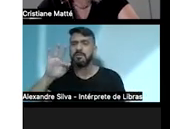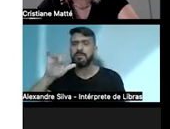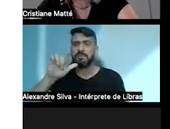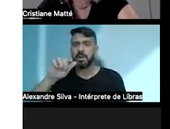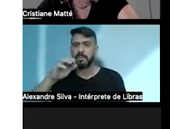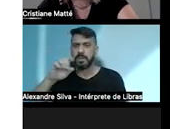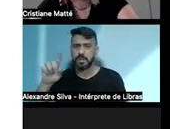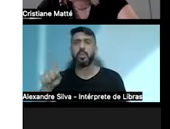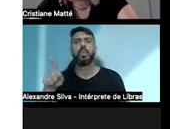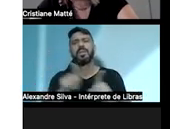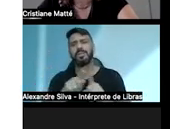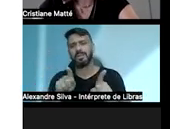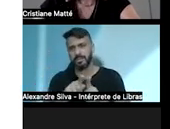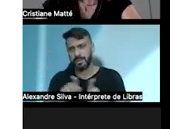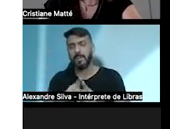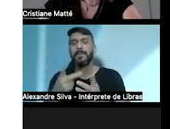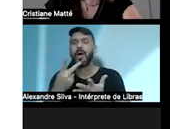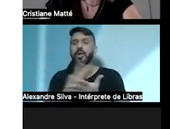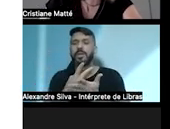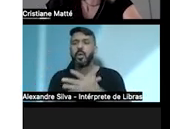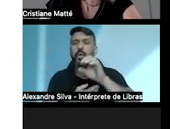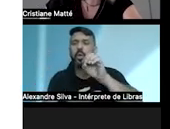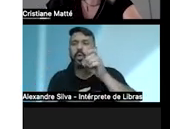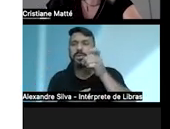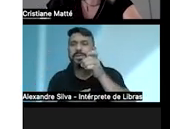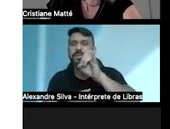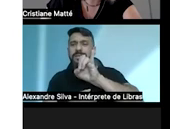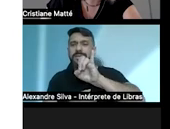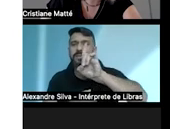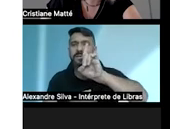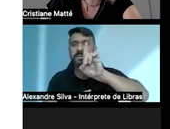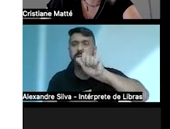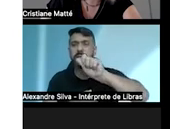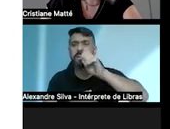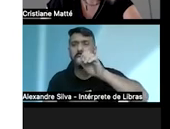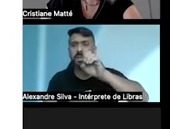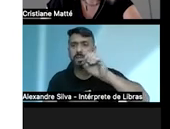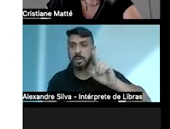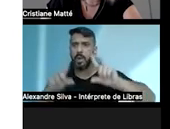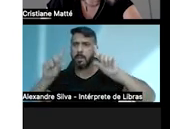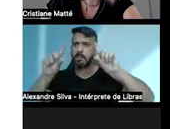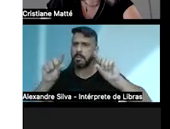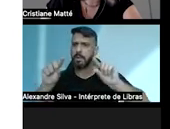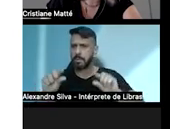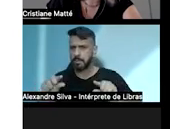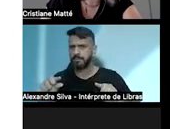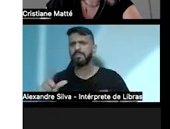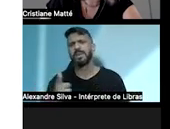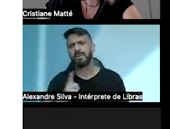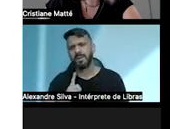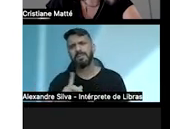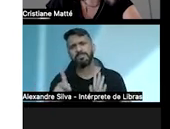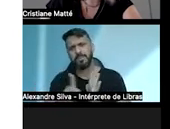os efeitos pró-oxidativos. Então, a gente tem aqui vários marcadores inflamatórios, se avaliou atividade de